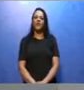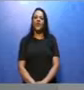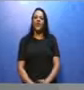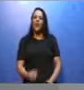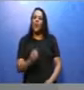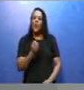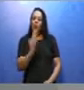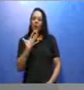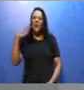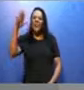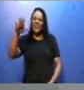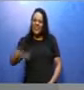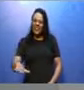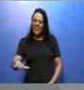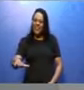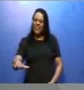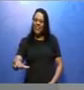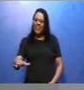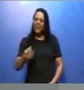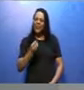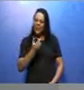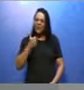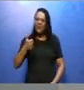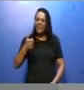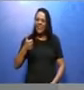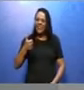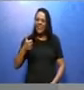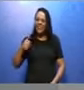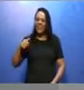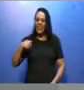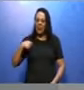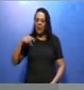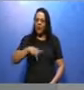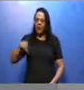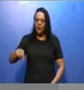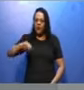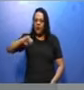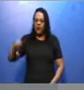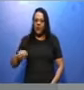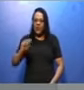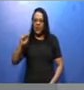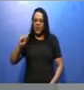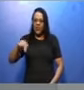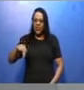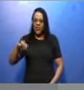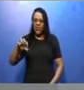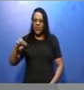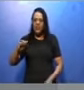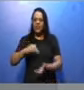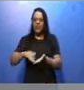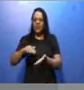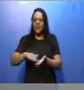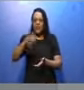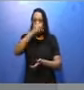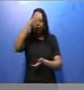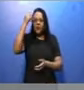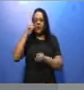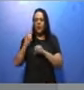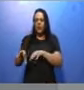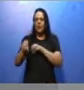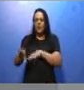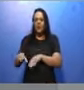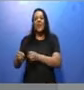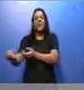Boa tarde. Olá, tudo bem? Sou a professora Janete da Rede Municipal de Educação. Sejam bem-vindos para mais uma